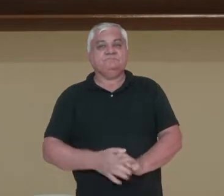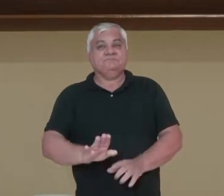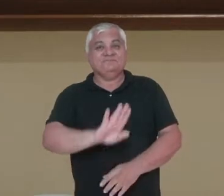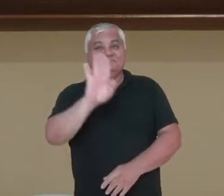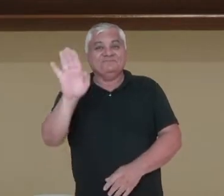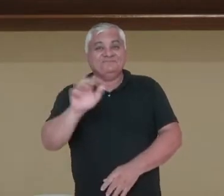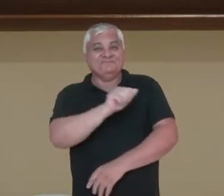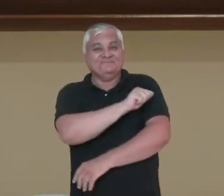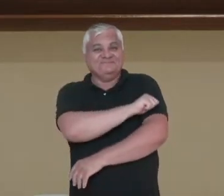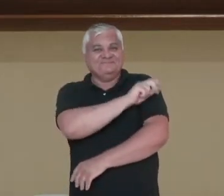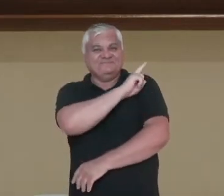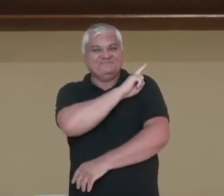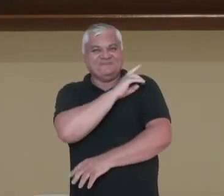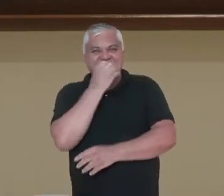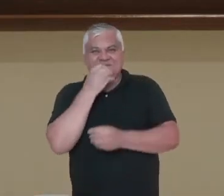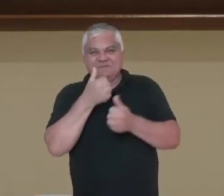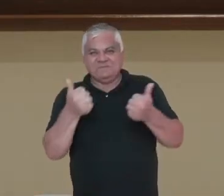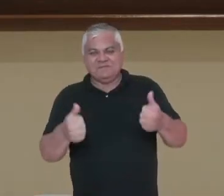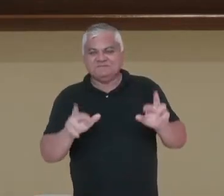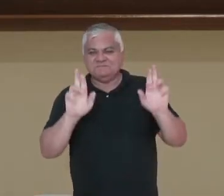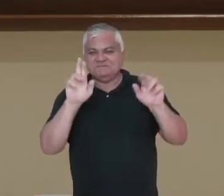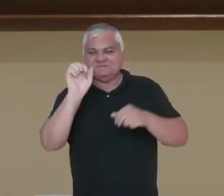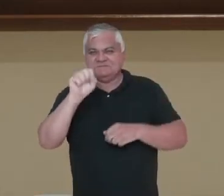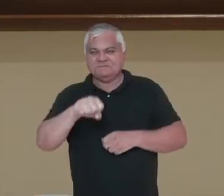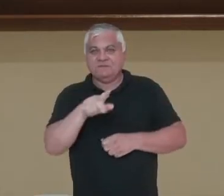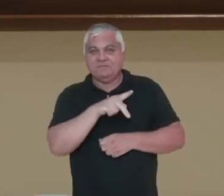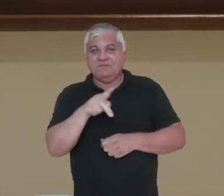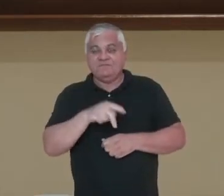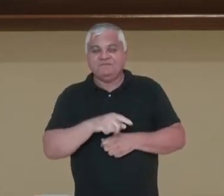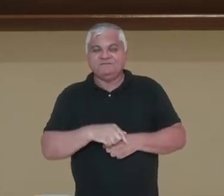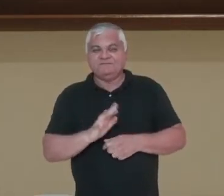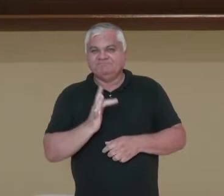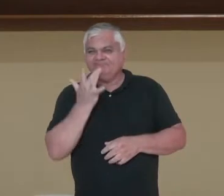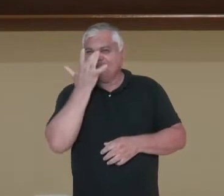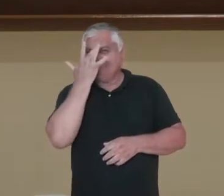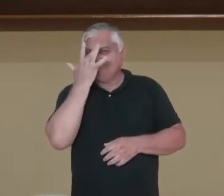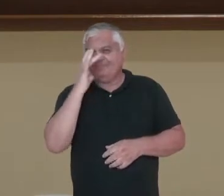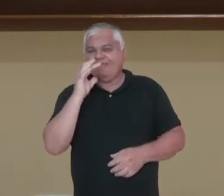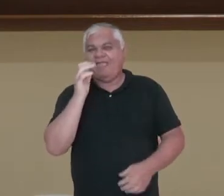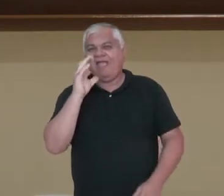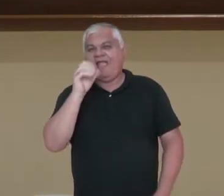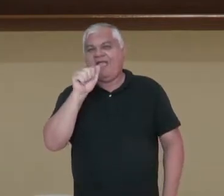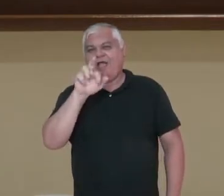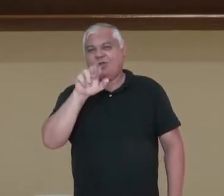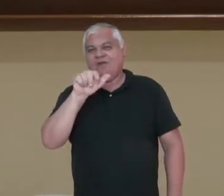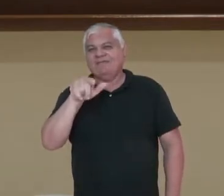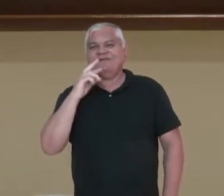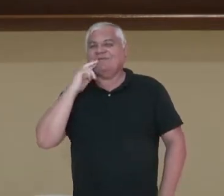Olá, estudantes da segunda série, tudo bem? Eu espero que sim, eu sou a professora Ana Carolina. Hoje estamos aqui com o Ronaldo